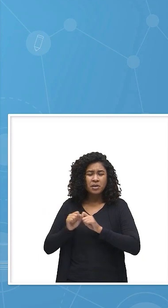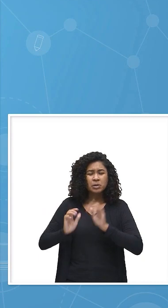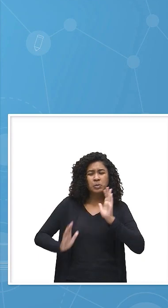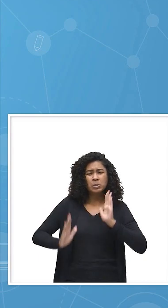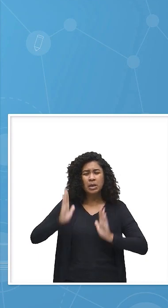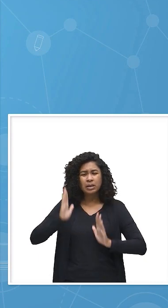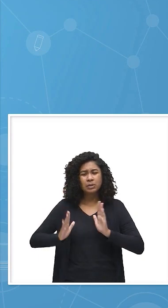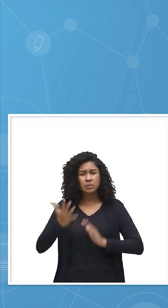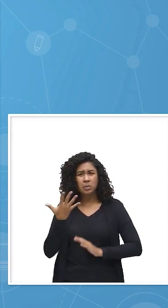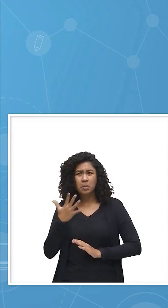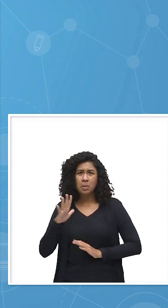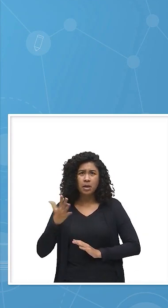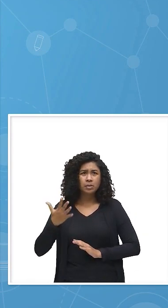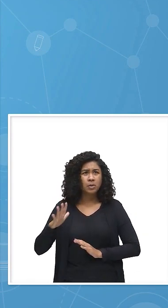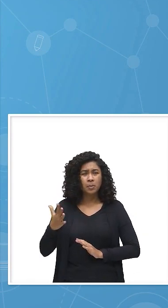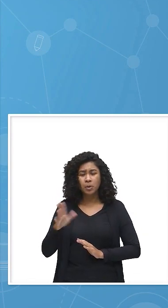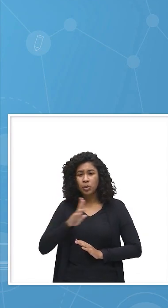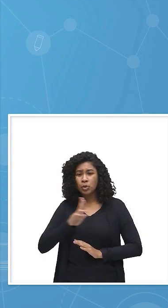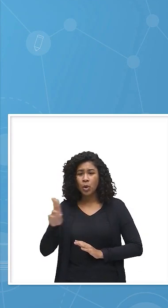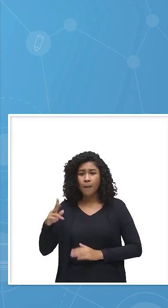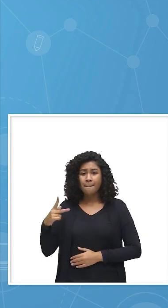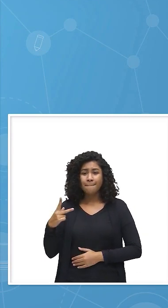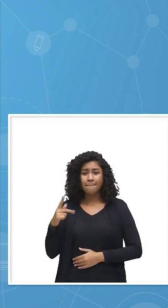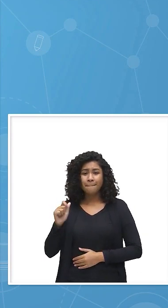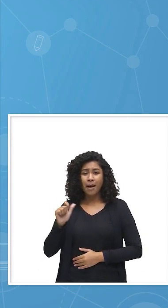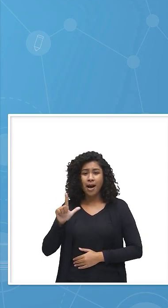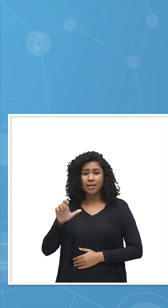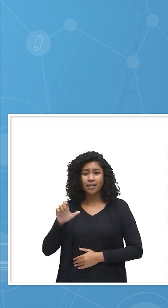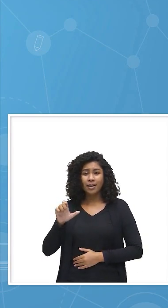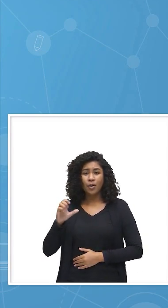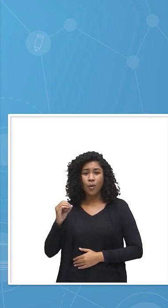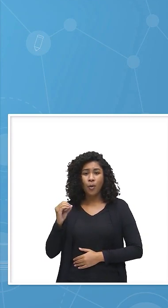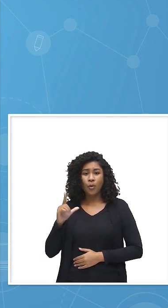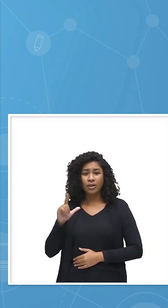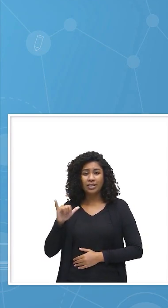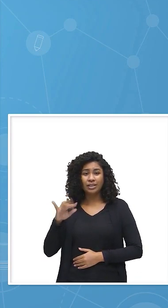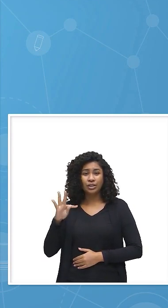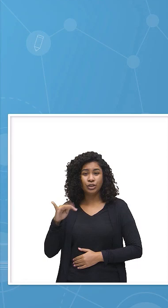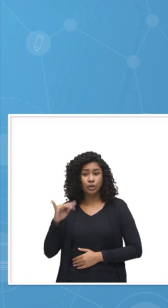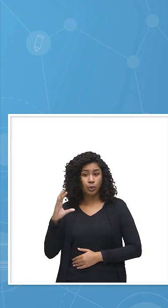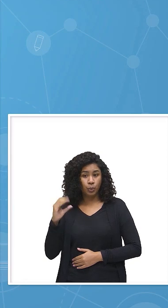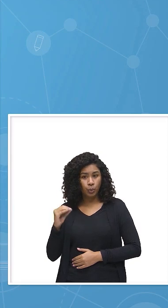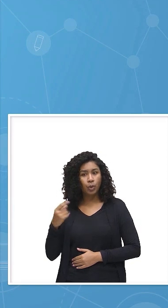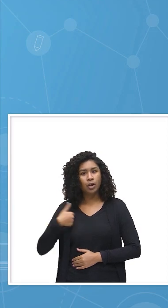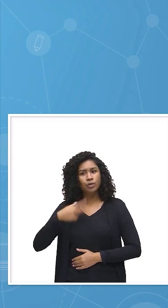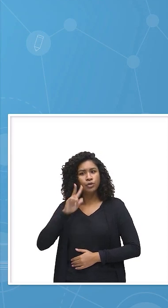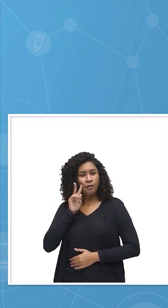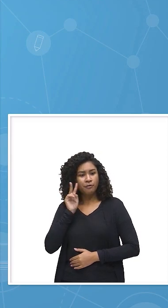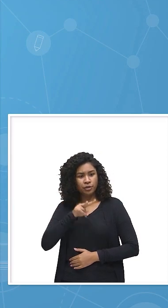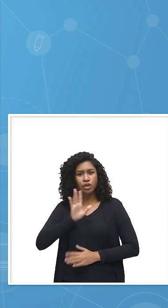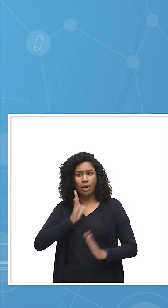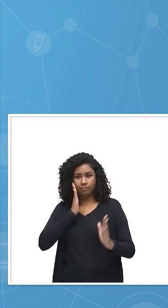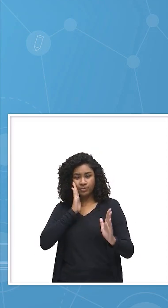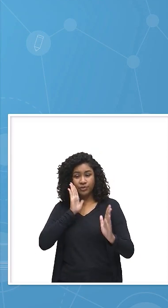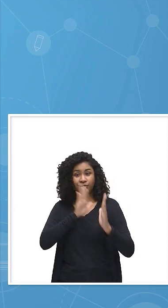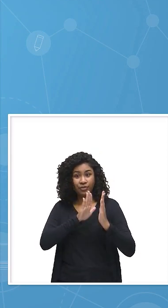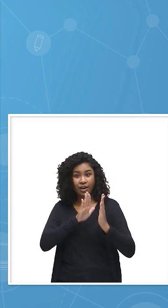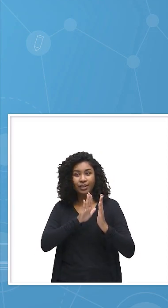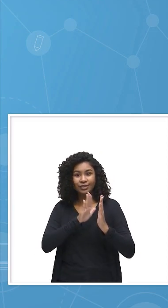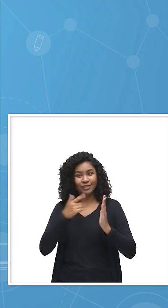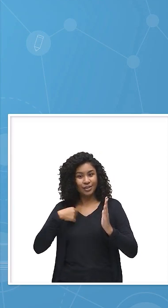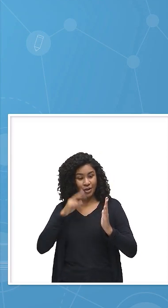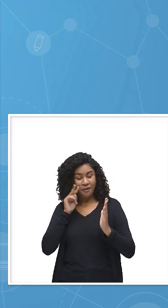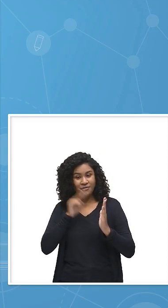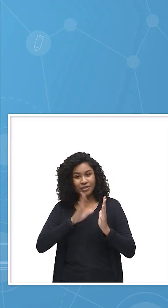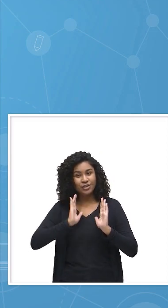do Paleolítico. Muito bem, eu já estive de frente pessoalmente com essa imagem lá no sítio arqueológico que fica em